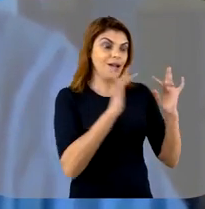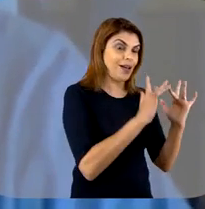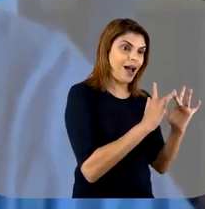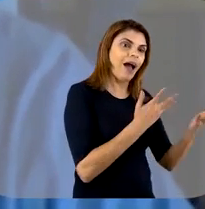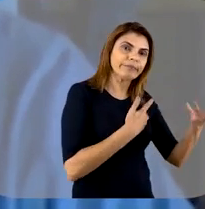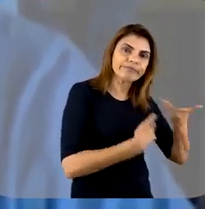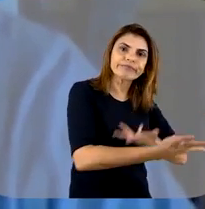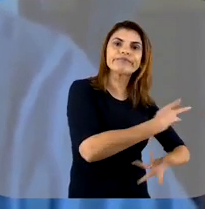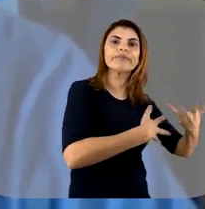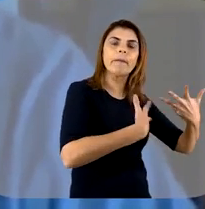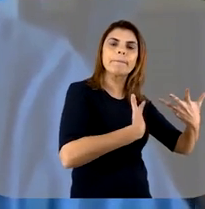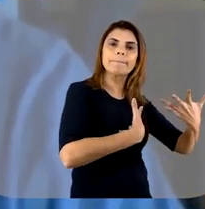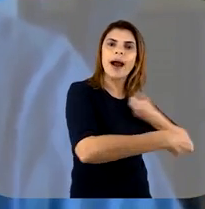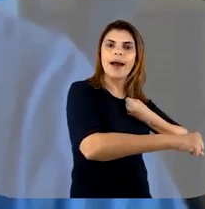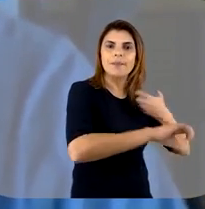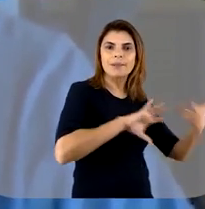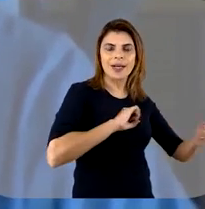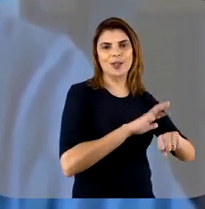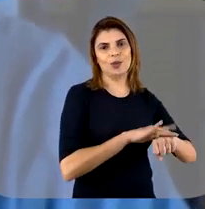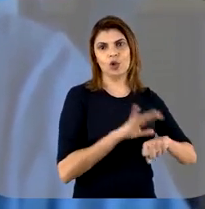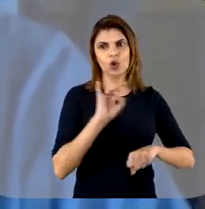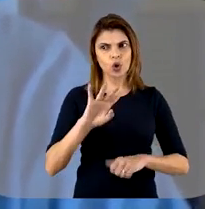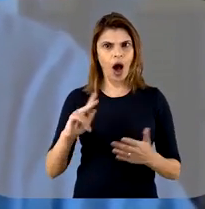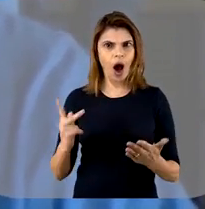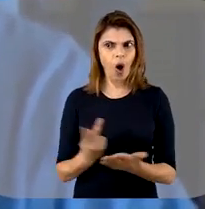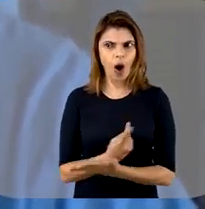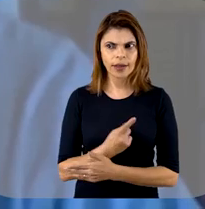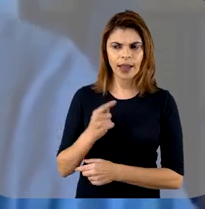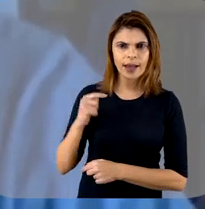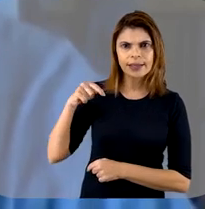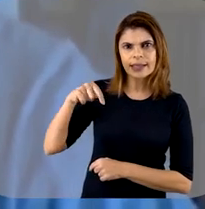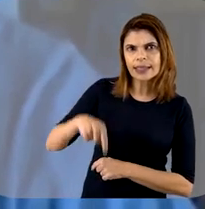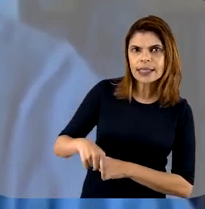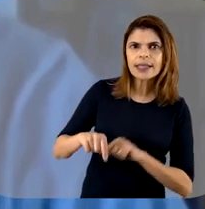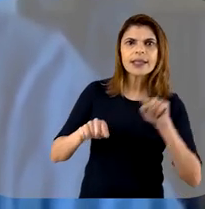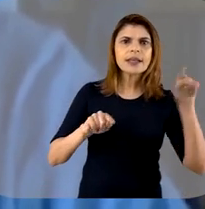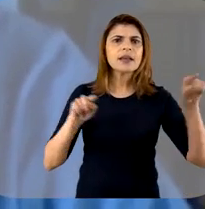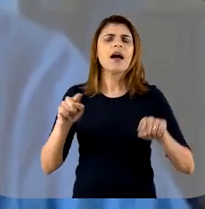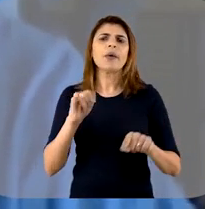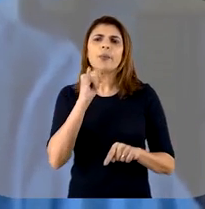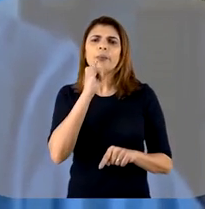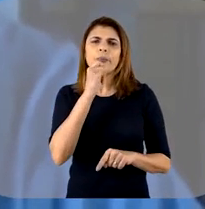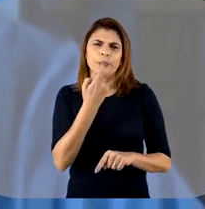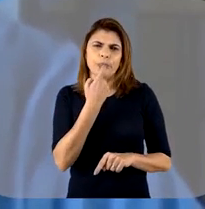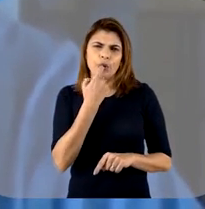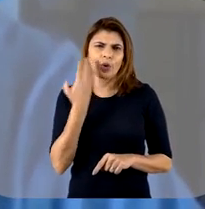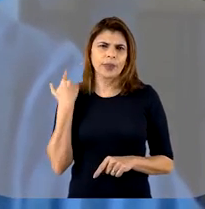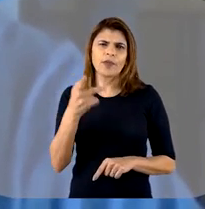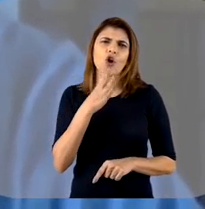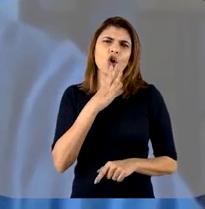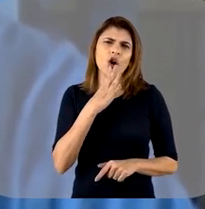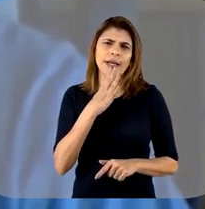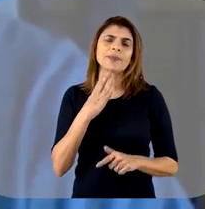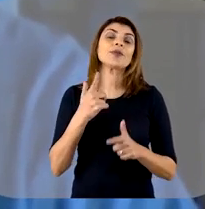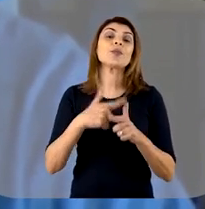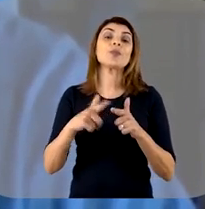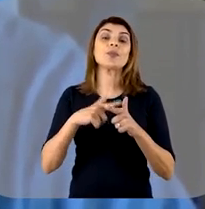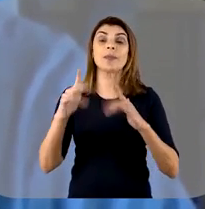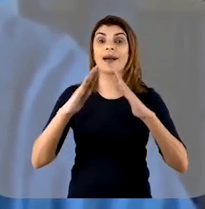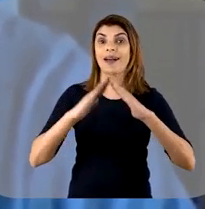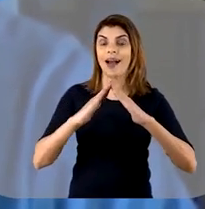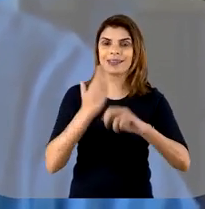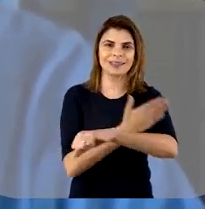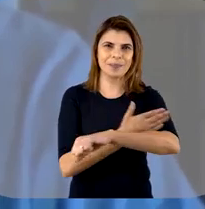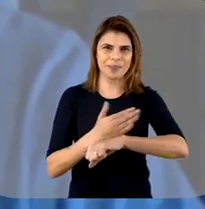Isso não é uma coisa que só ocorre aqui ou ali, você vê. Recentemente você conhece a questão da Casa Branca,